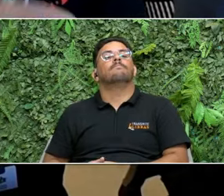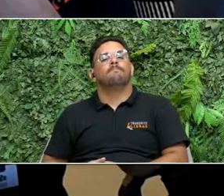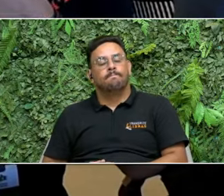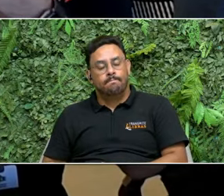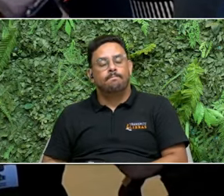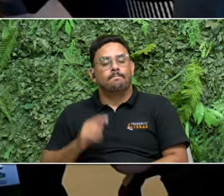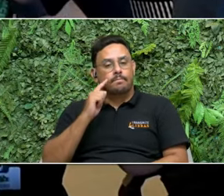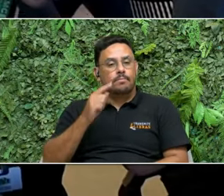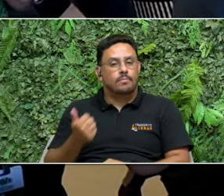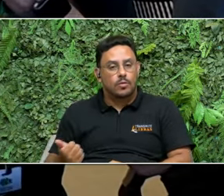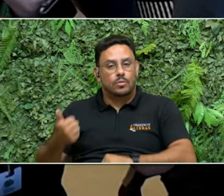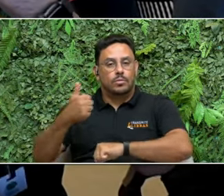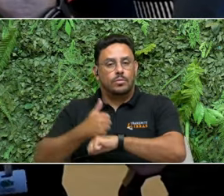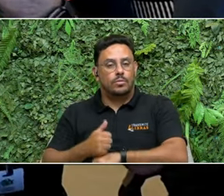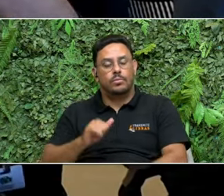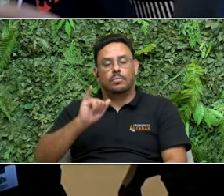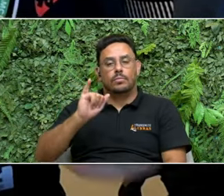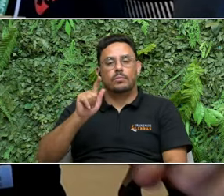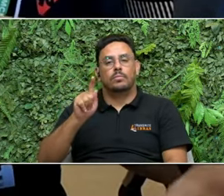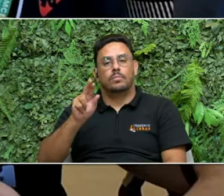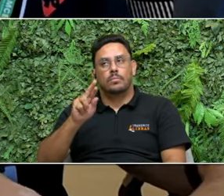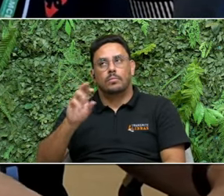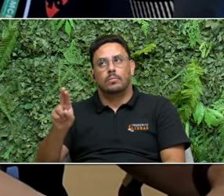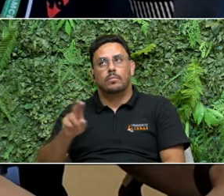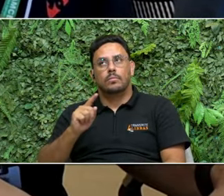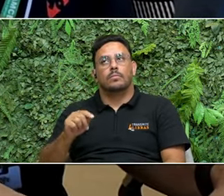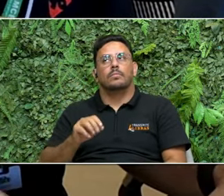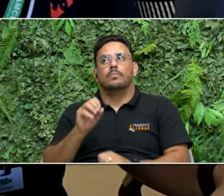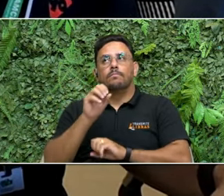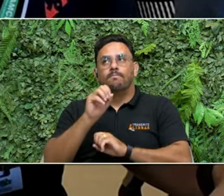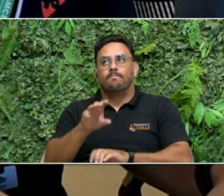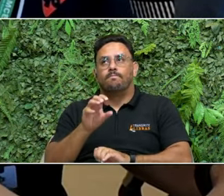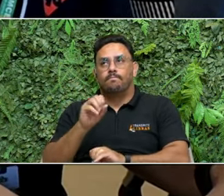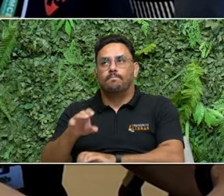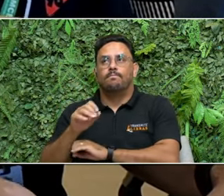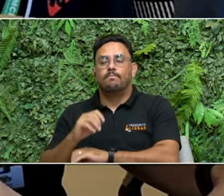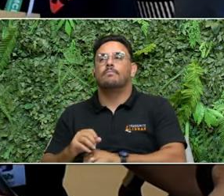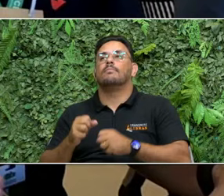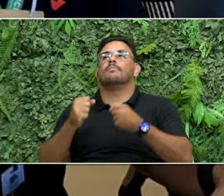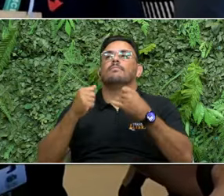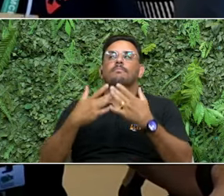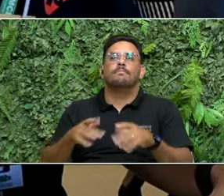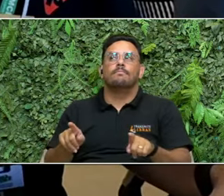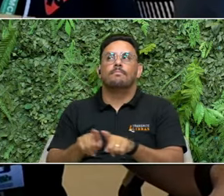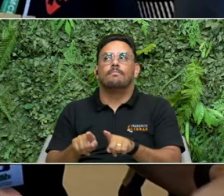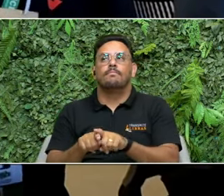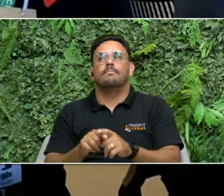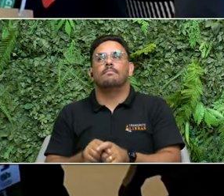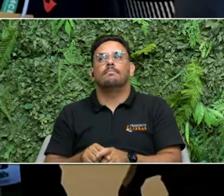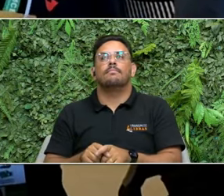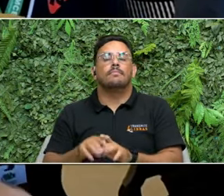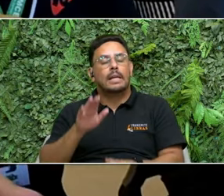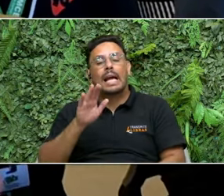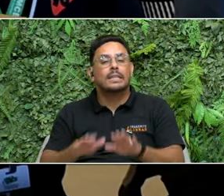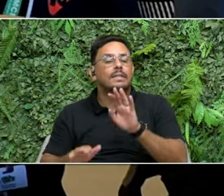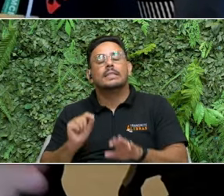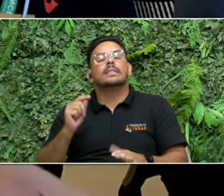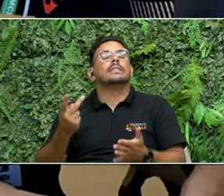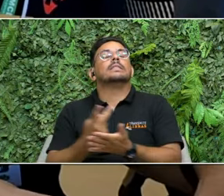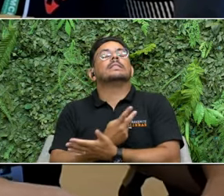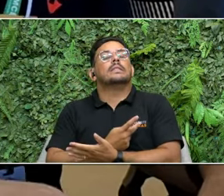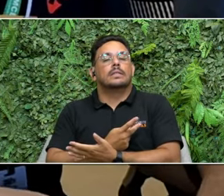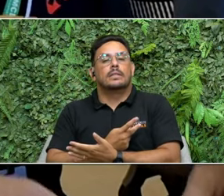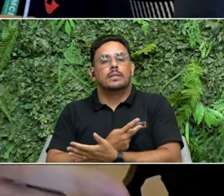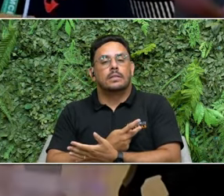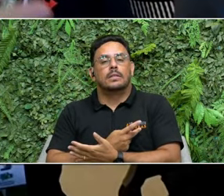aqui é no lugar do Igor Gomes né aí o o técnico isso já foi explicado também né Bob às